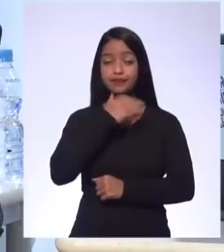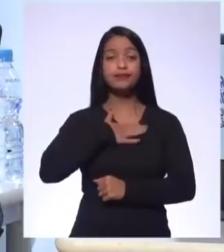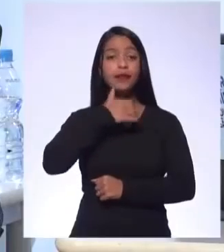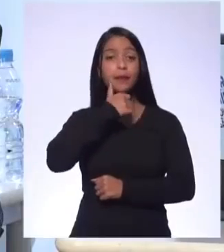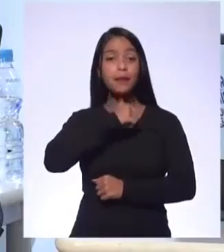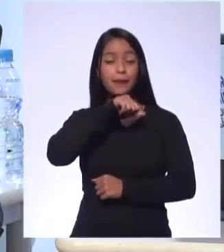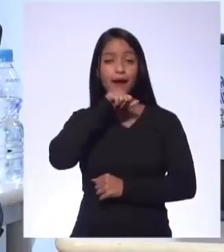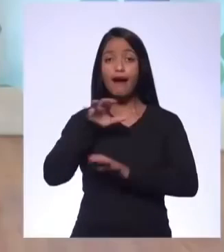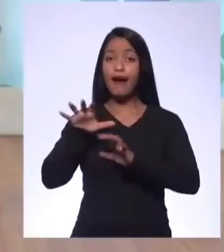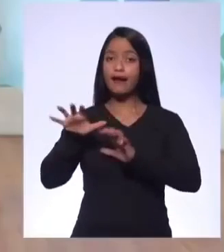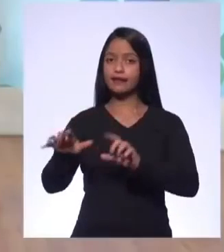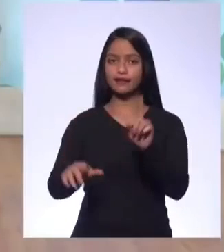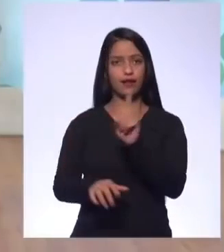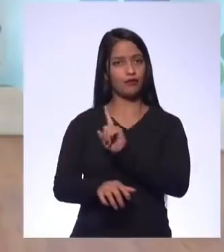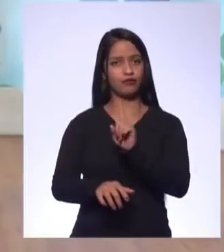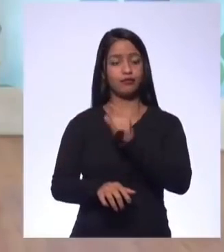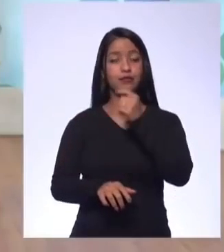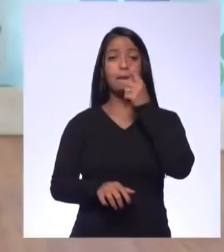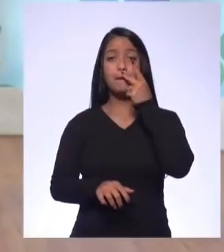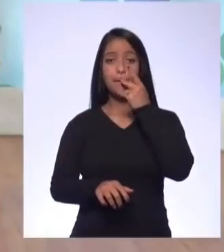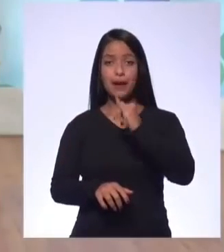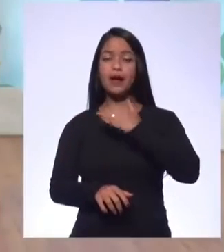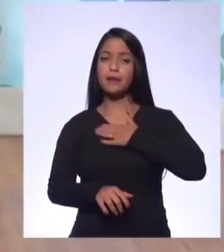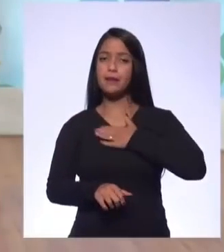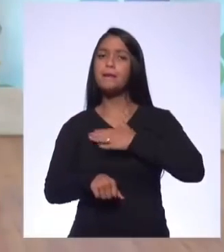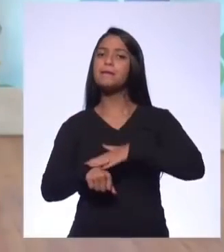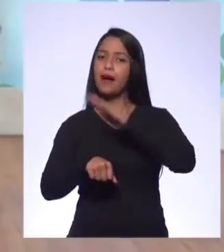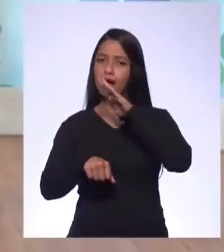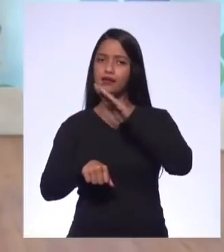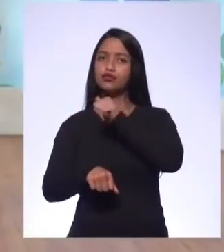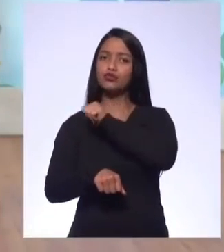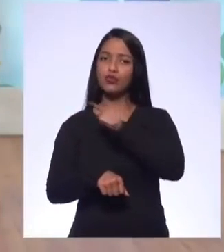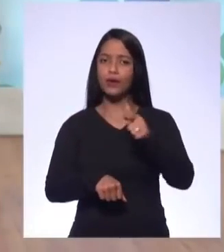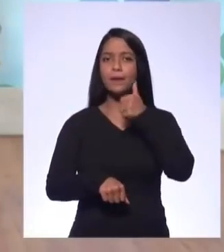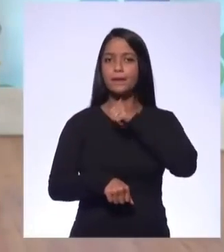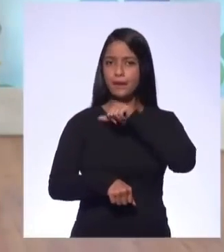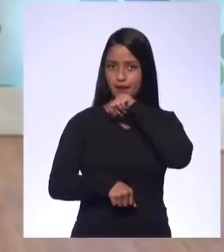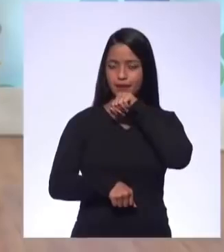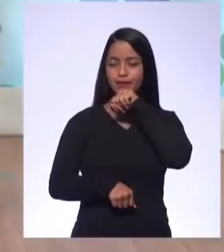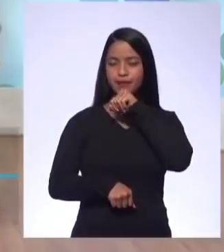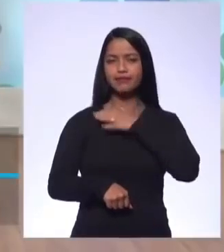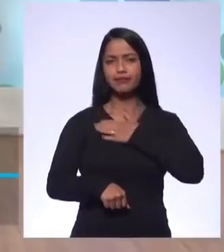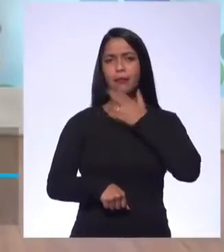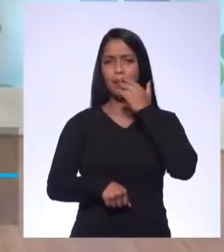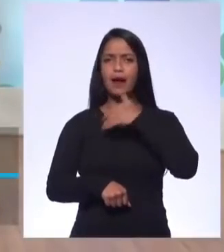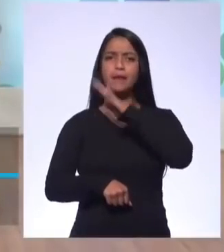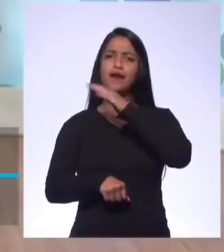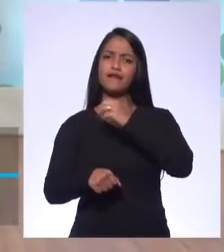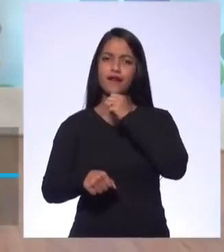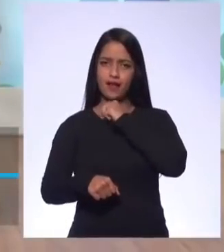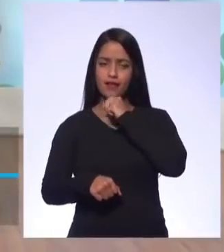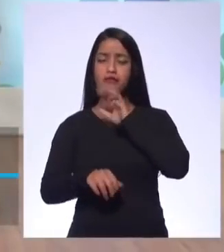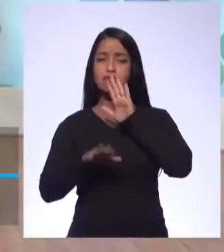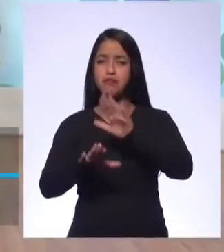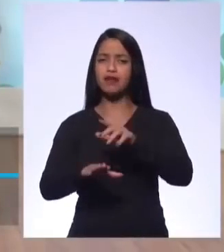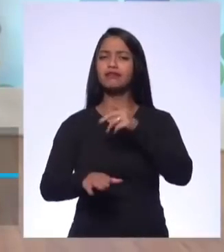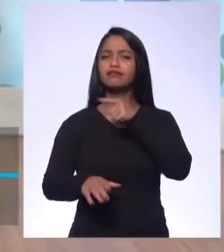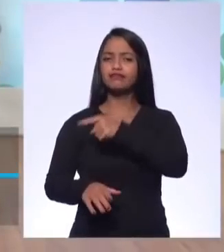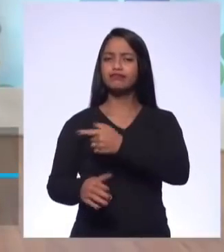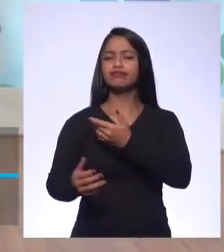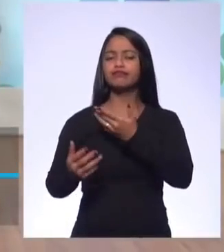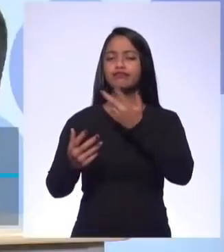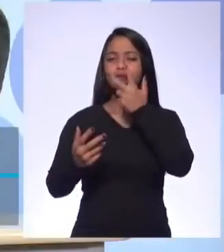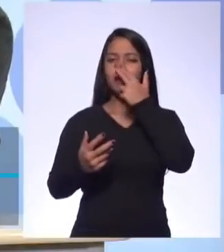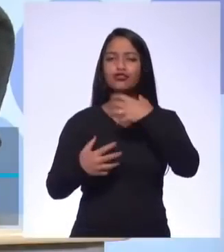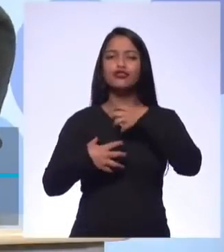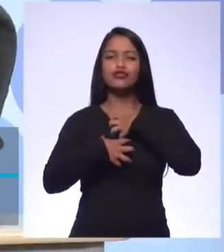pai utiliza mais gírias do que minha mãe. Meu pai é mais moderninho. É mais velho, mas é mais moderninho. Os meus pais, não. Os meus pais é bem